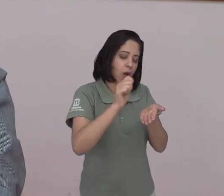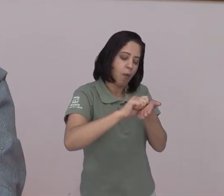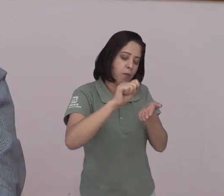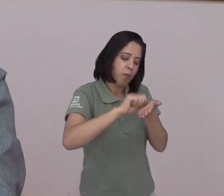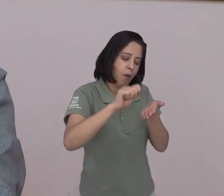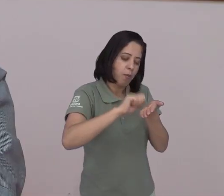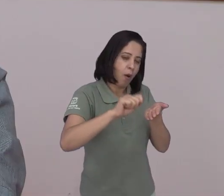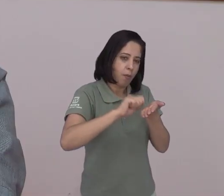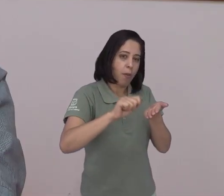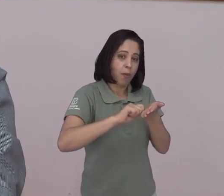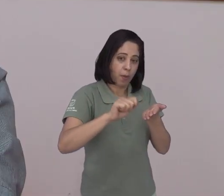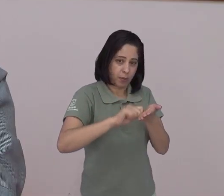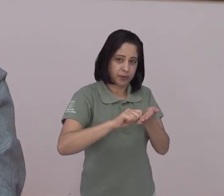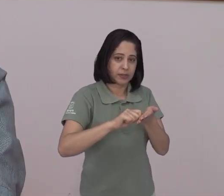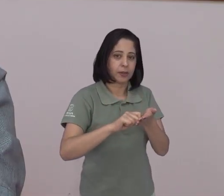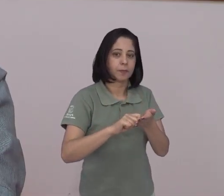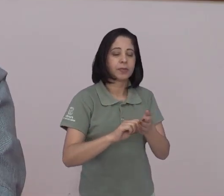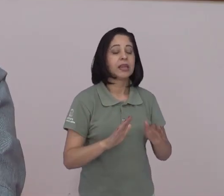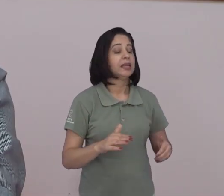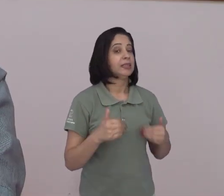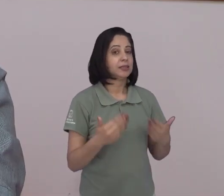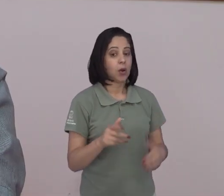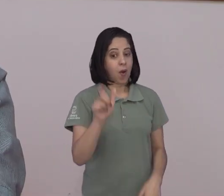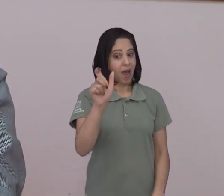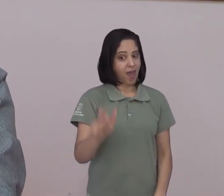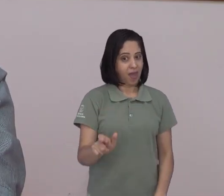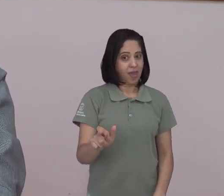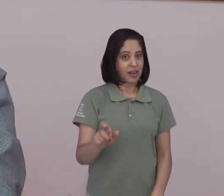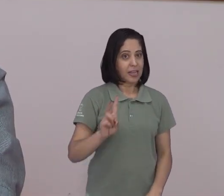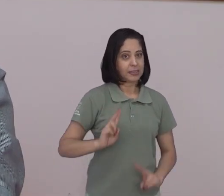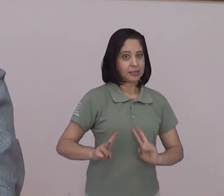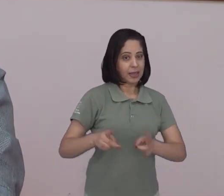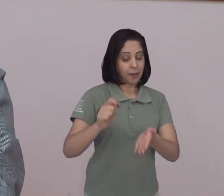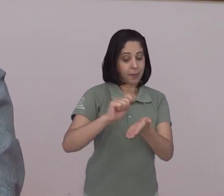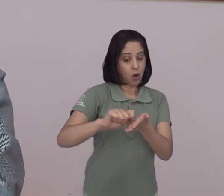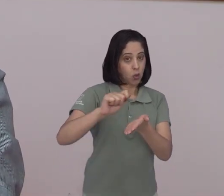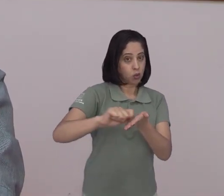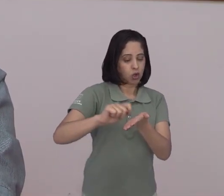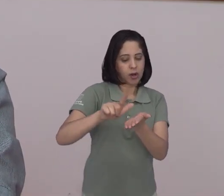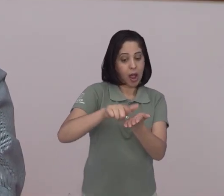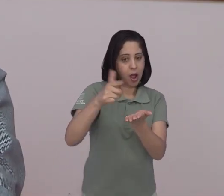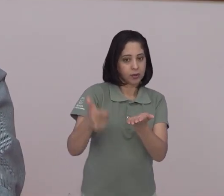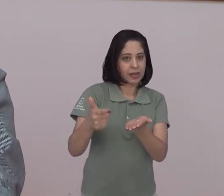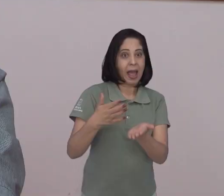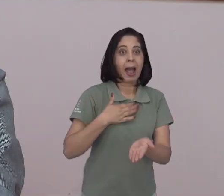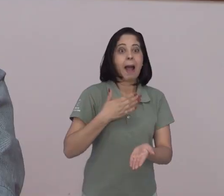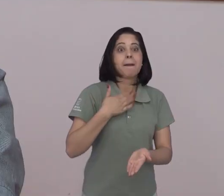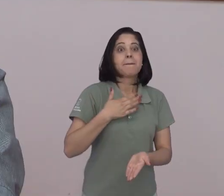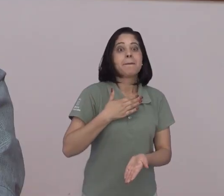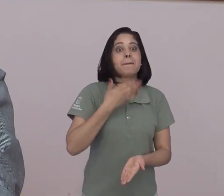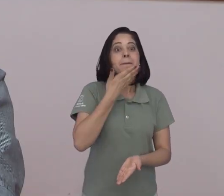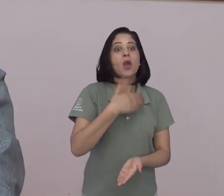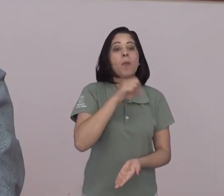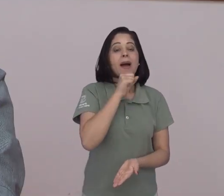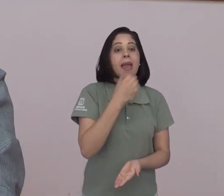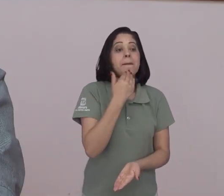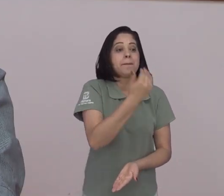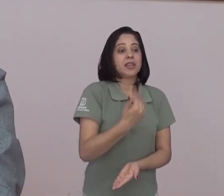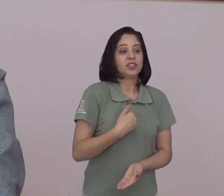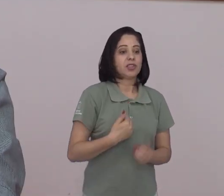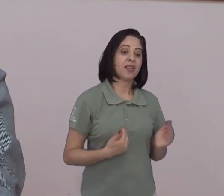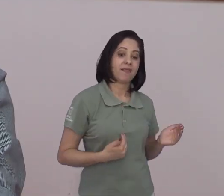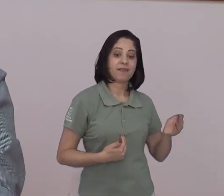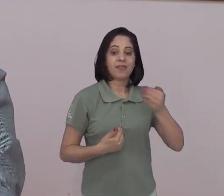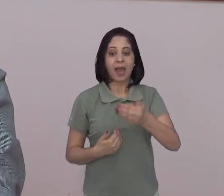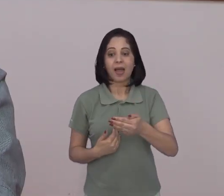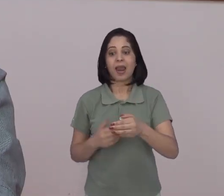fechamento do jornal. O jornal saía, nome ser diário, mas era semanário. E o Altino fechava o jornal. E meu pai pediu para mim